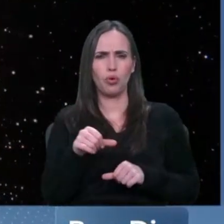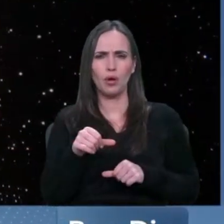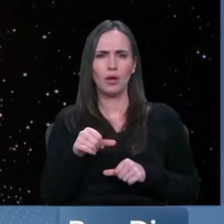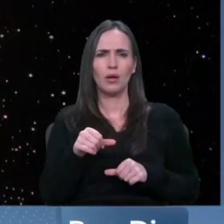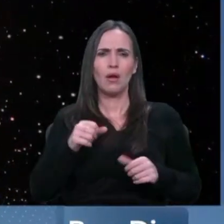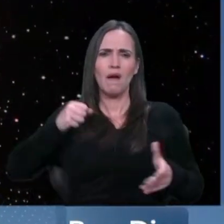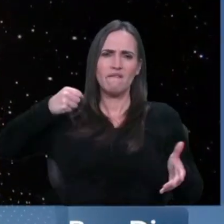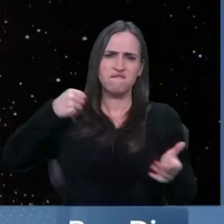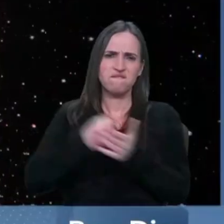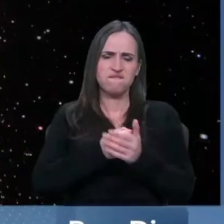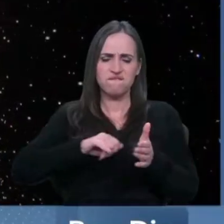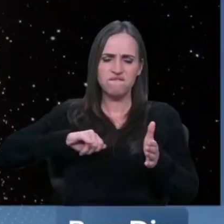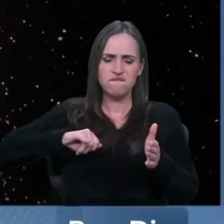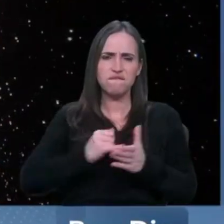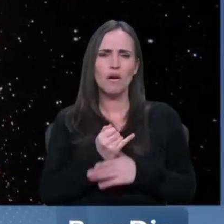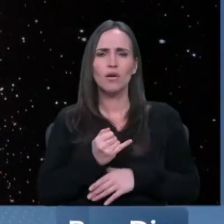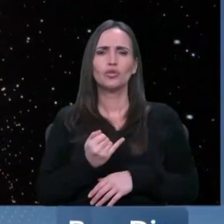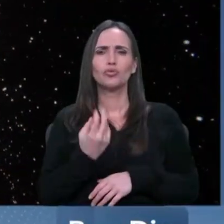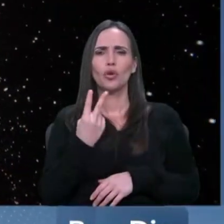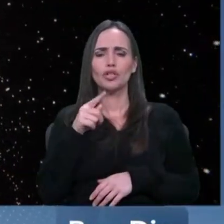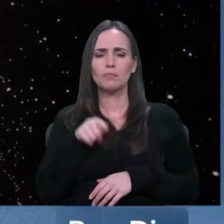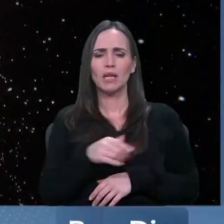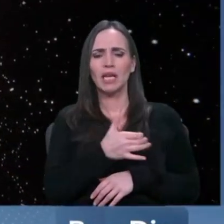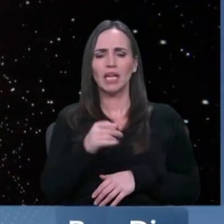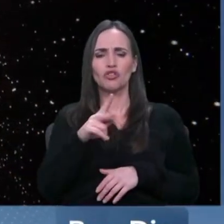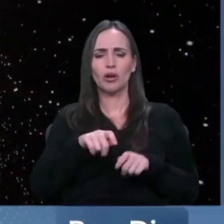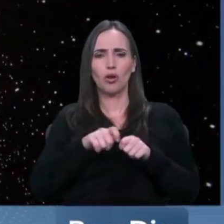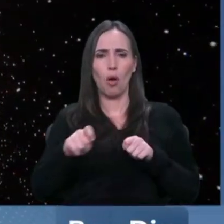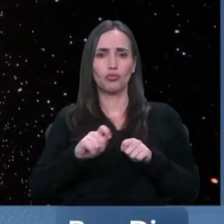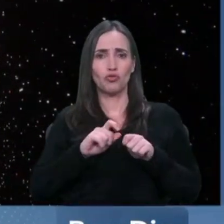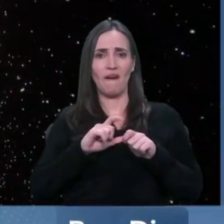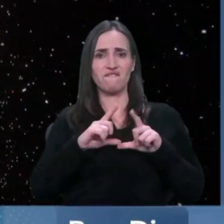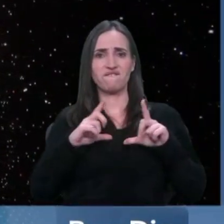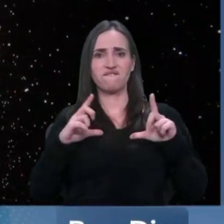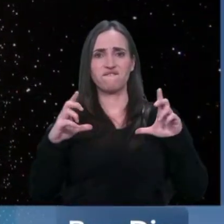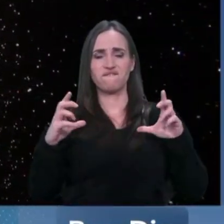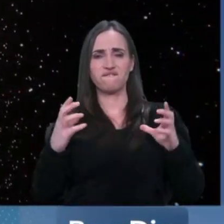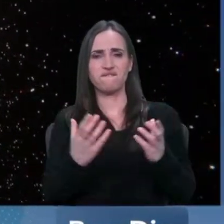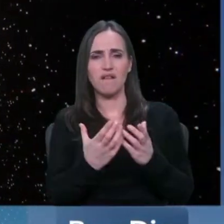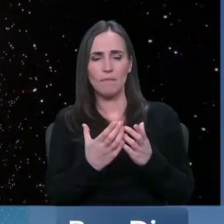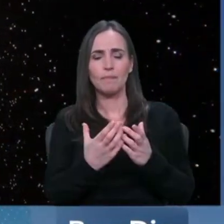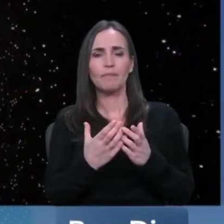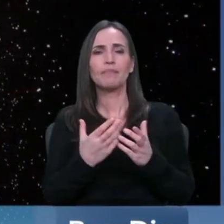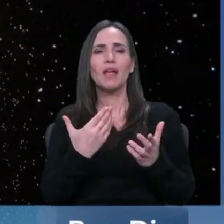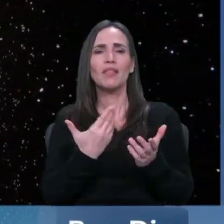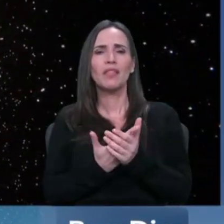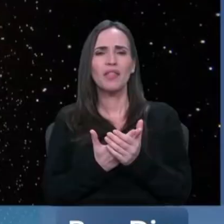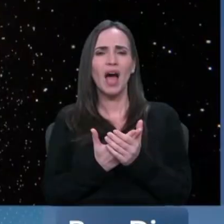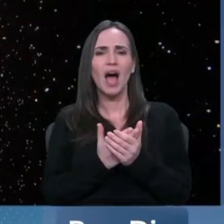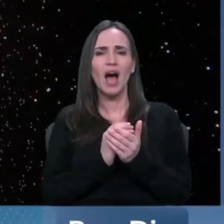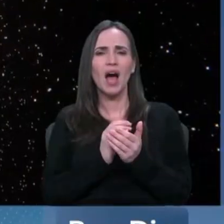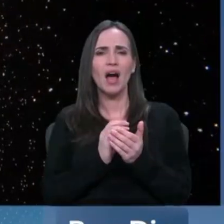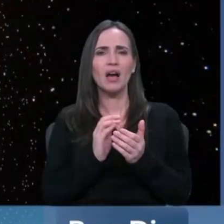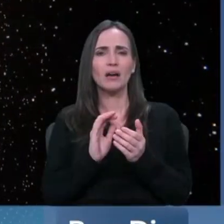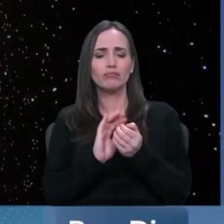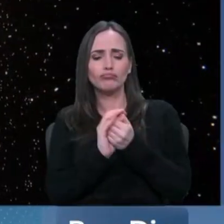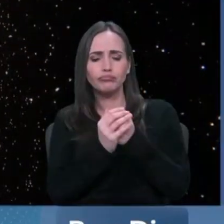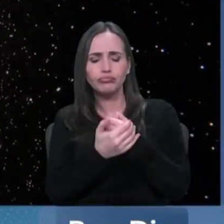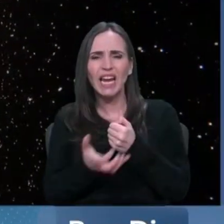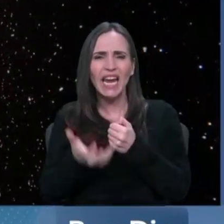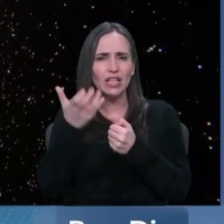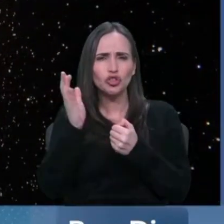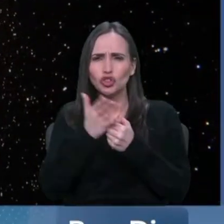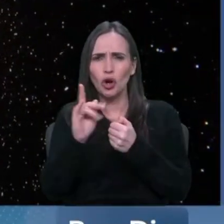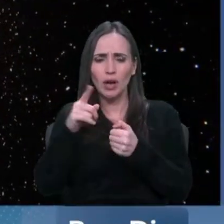cratera de 2.500 km de diâmetro, que conseguiu aquecer o manto, não é só a crosta, o próprio manto da Lua a temperaturas